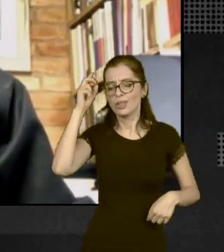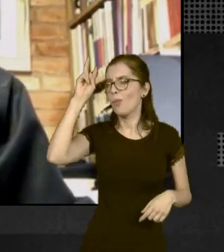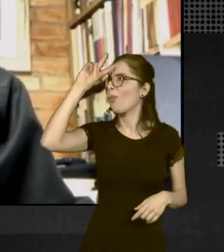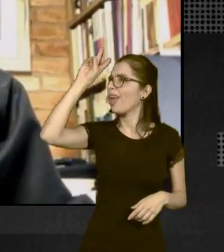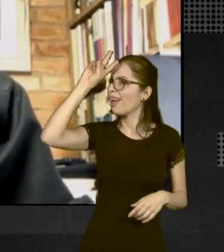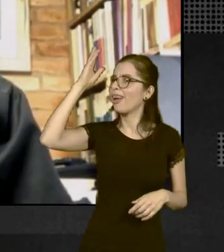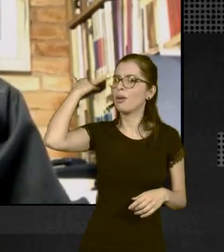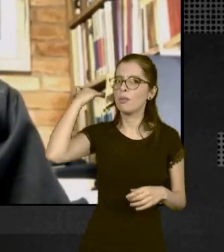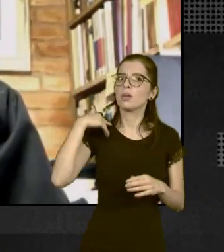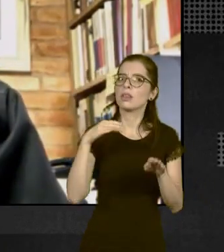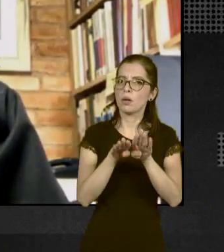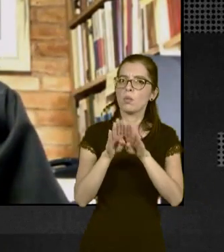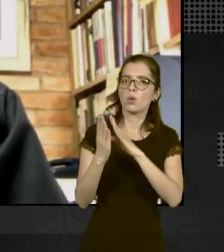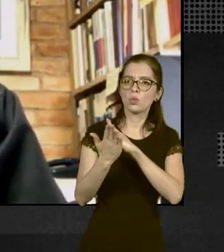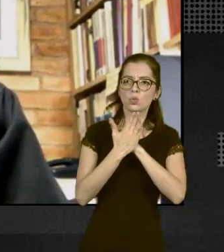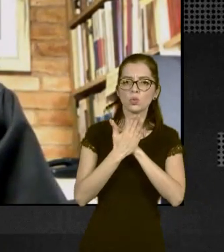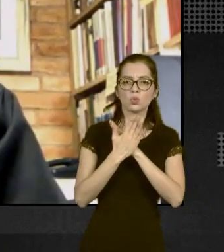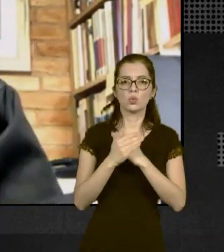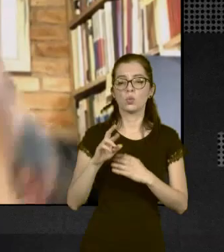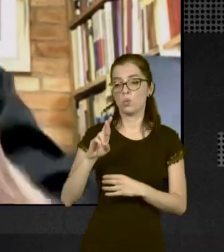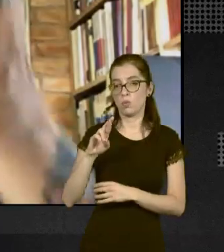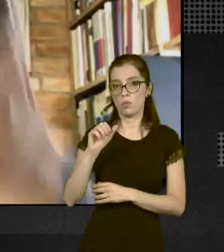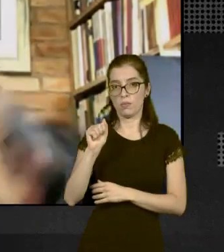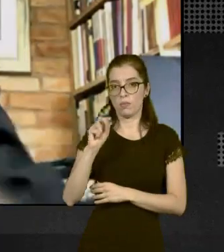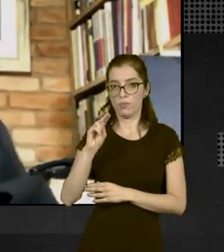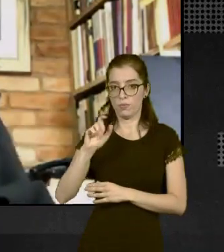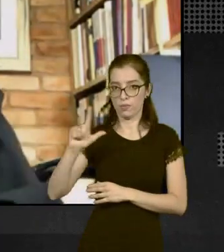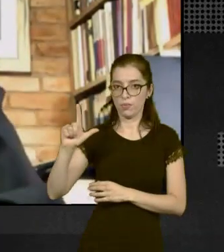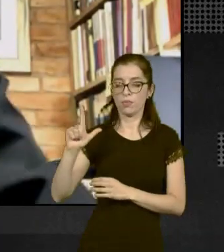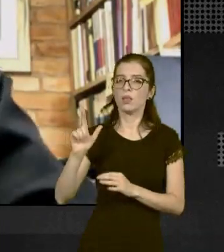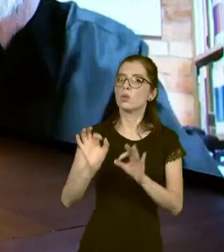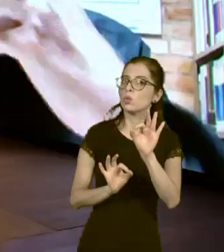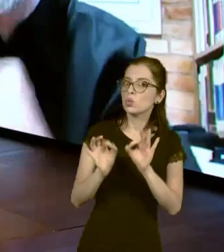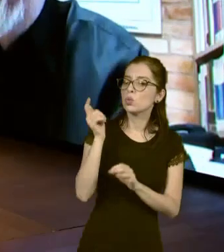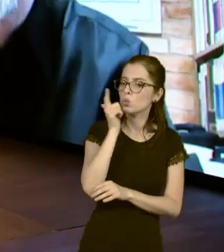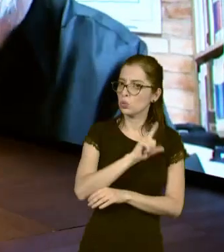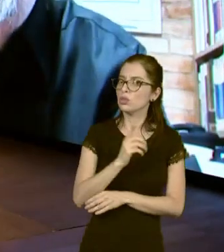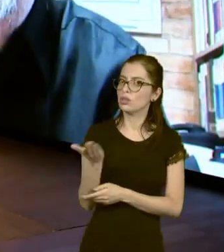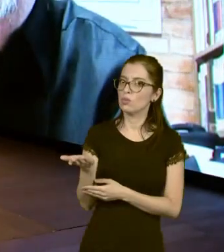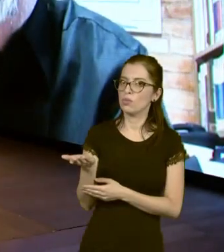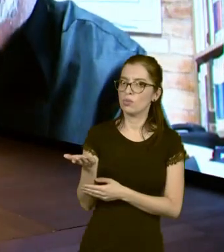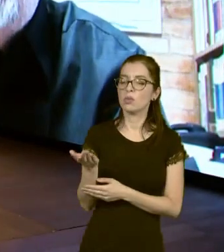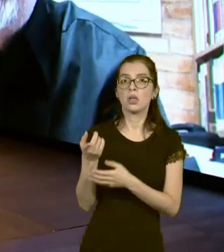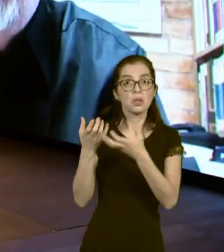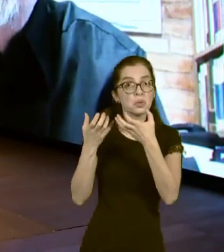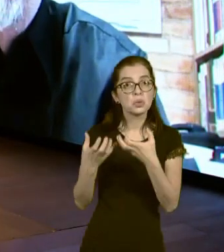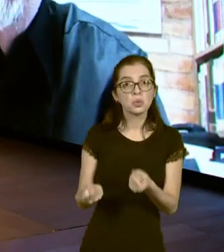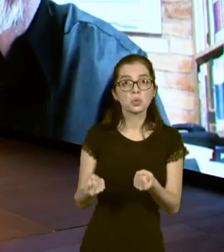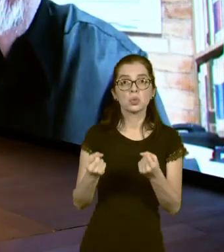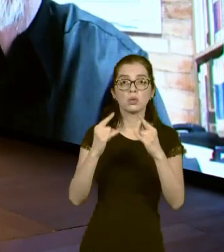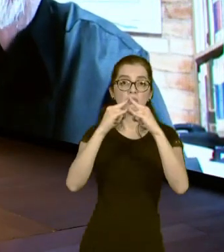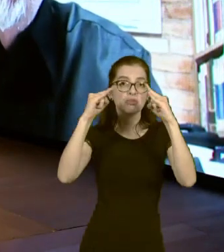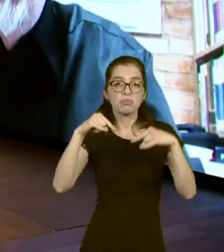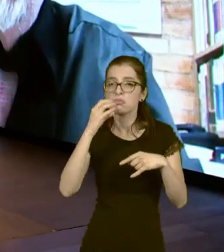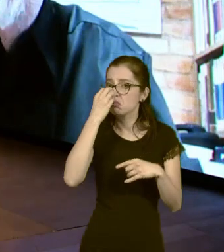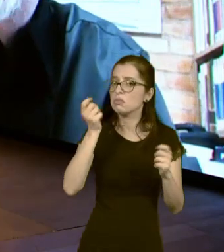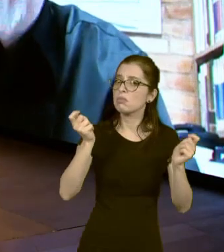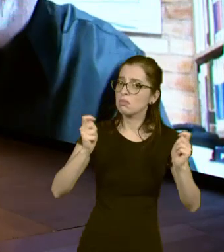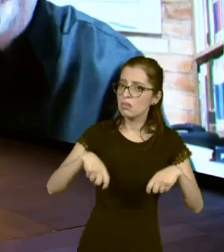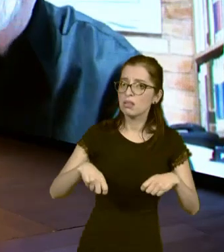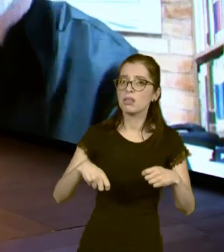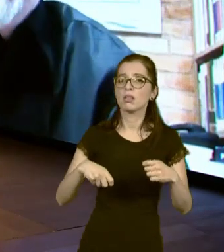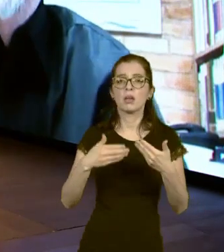podia ficar ali já tinha uma programação toda certa, agendada, acertada, que foi um buraco que alguém